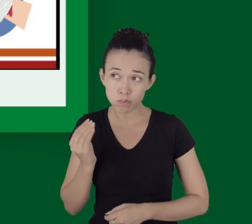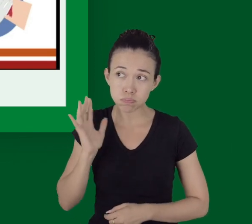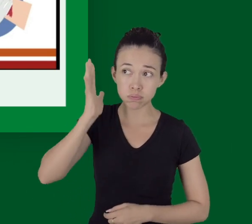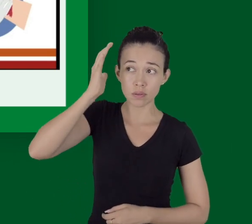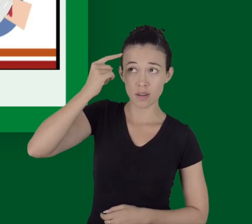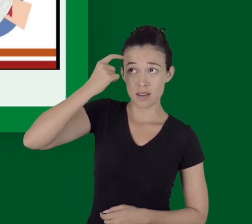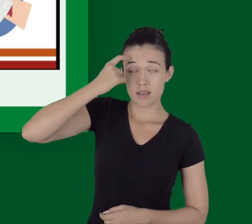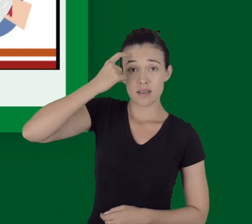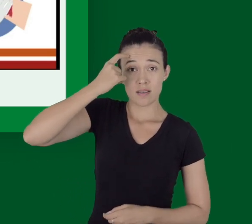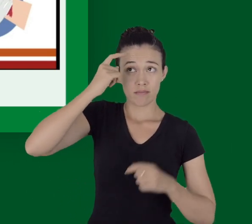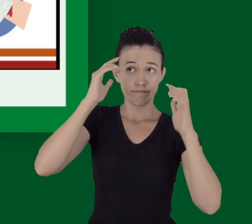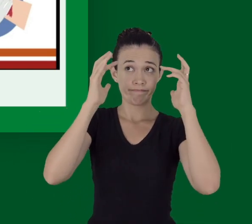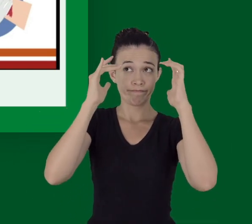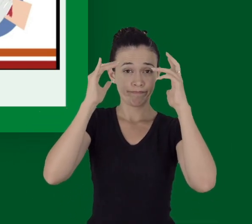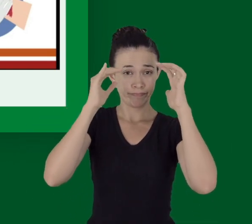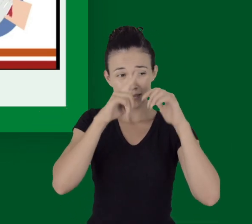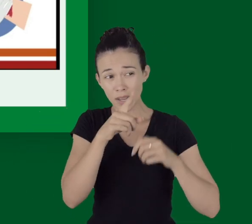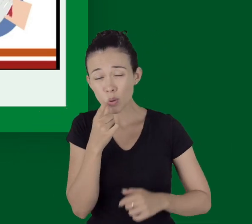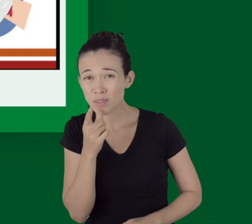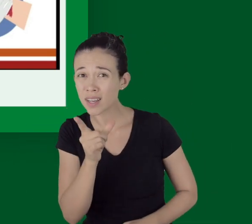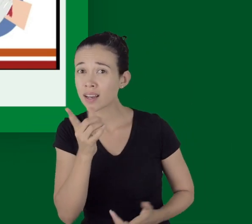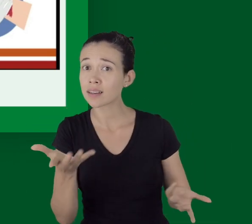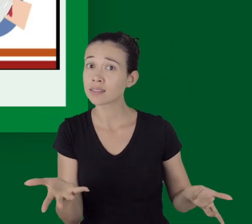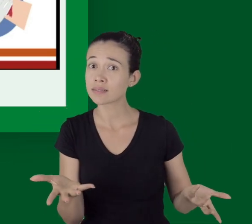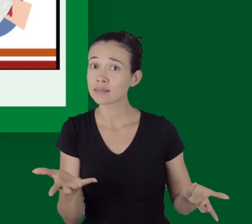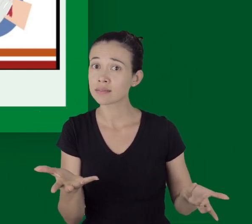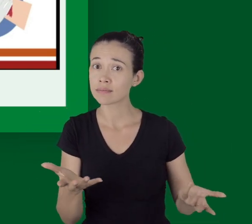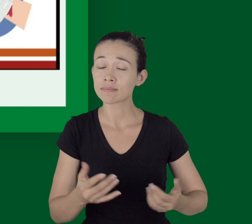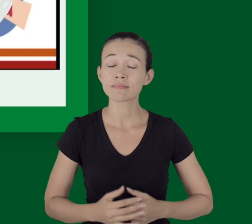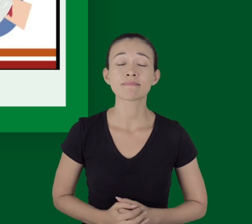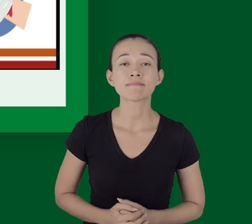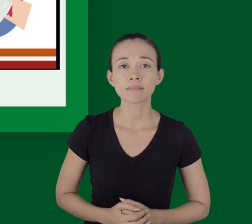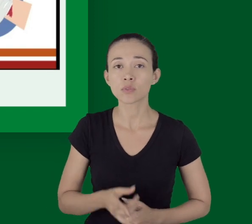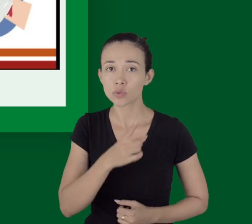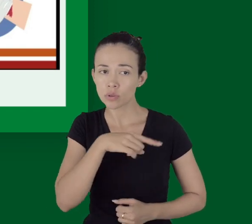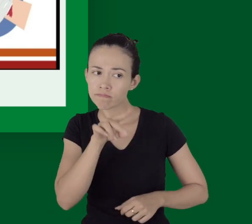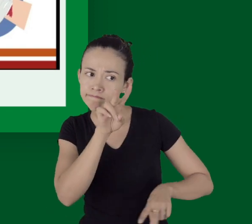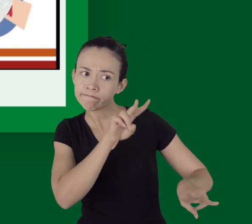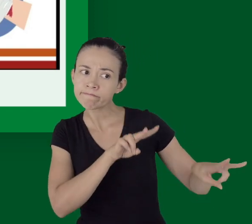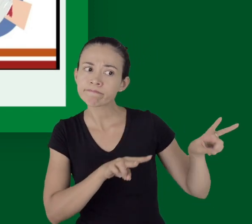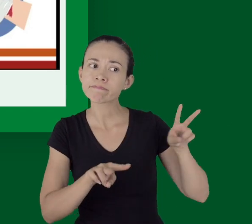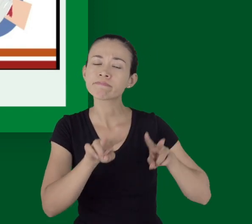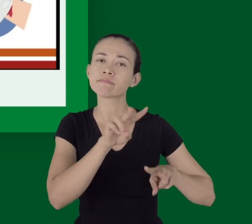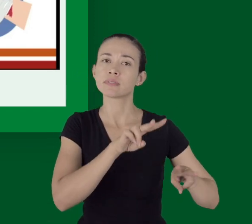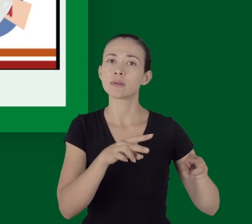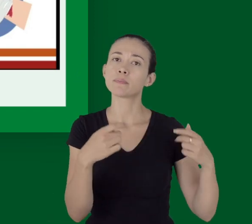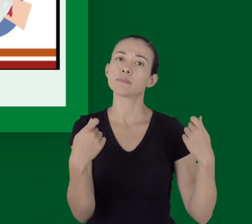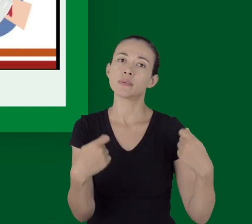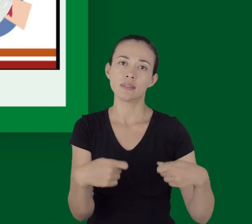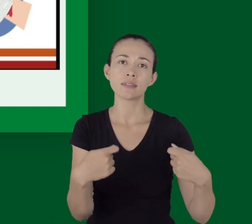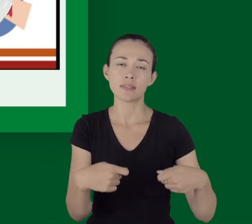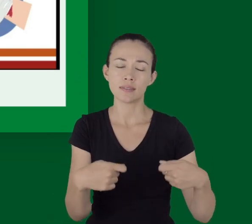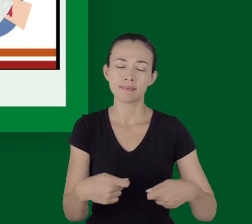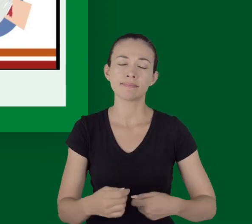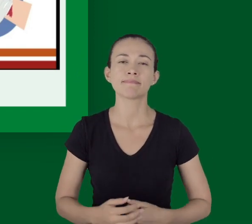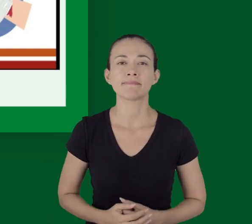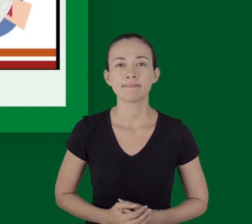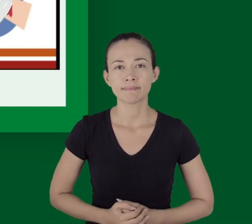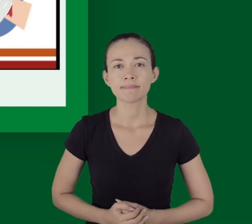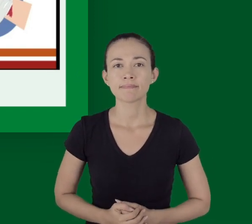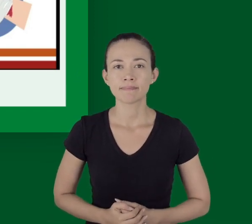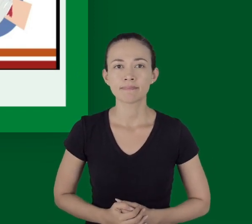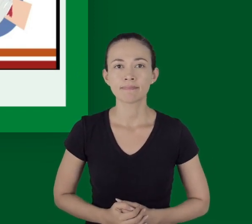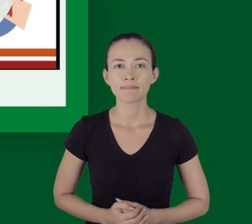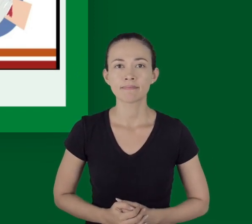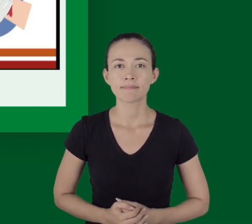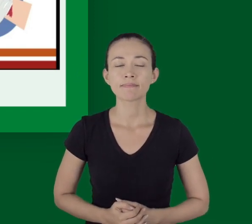circulando adequadamente, se esse sangue está chegando em órgãos altos, e o nosso órgão alvo aqui, e nobre, é o cérebro. Então, se eu tenho uma condição de choque,